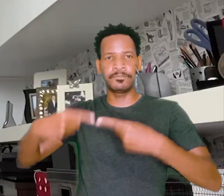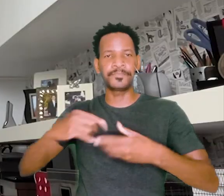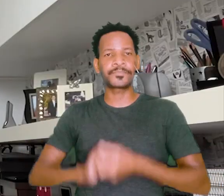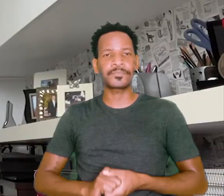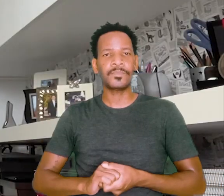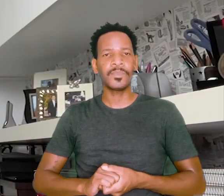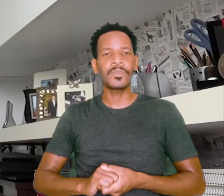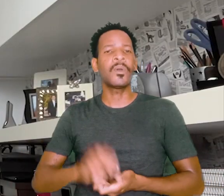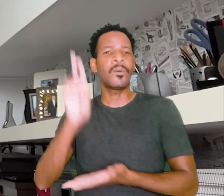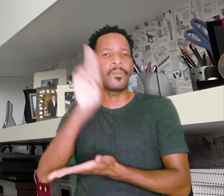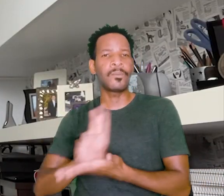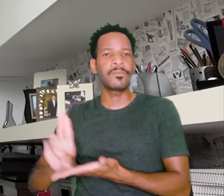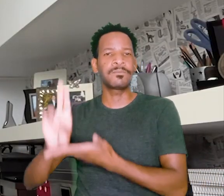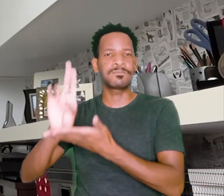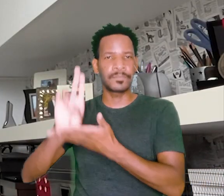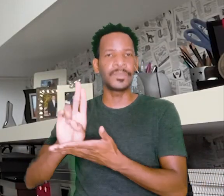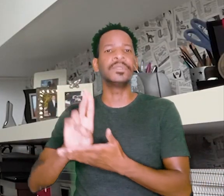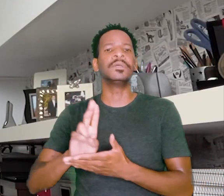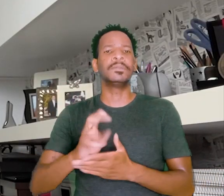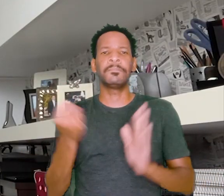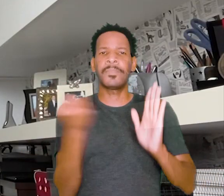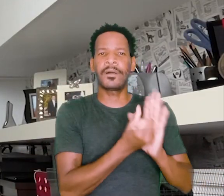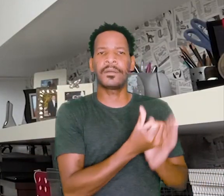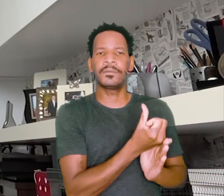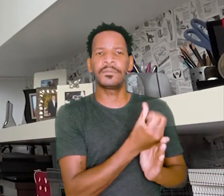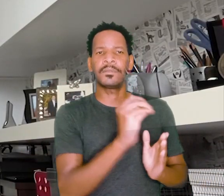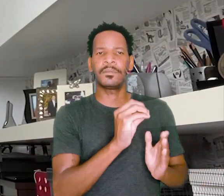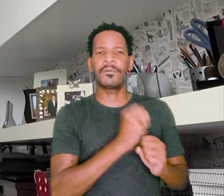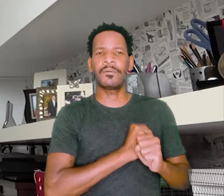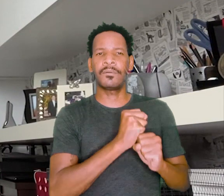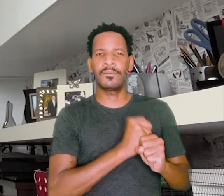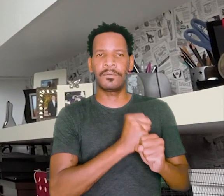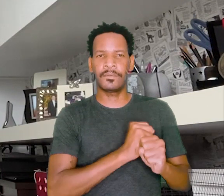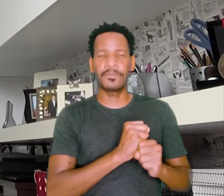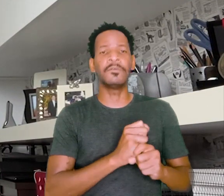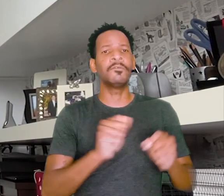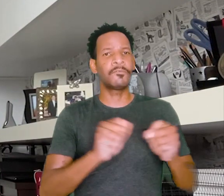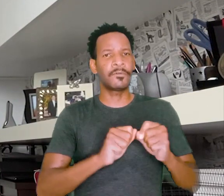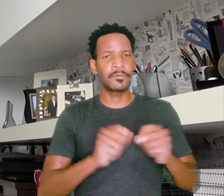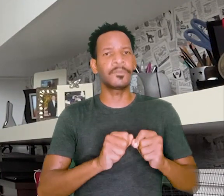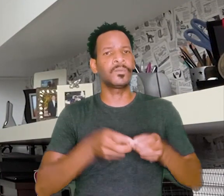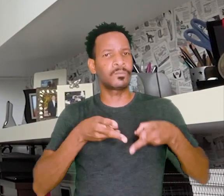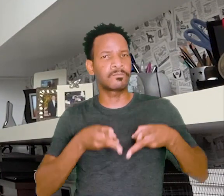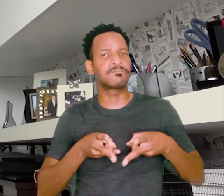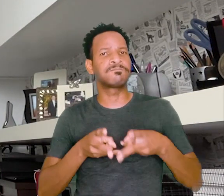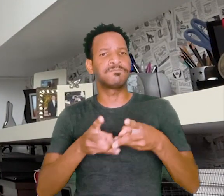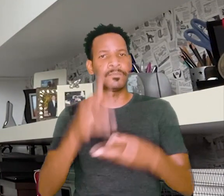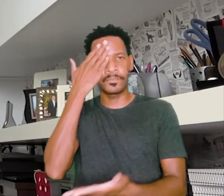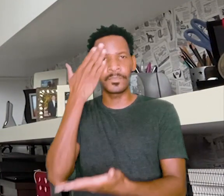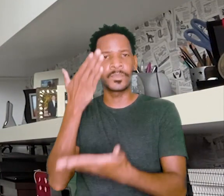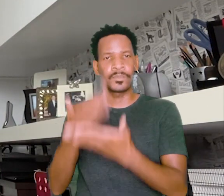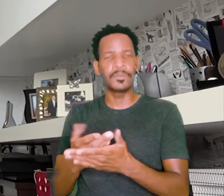política. O crescimento dessa universidade, que completa seus 60 anos com muito vigor, fazendo-nos a